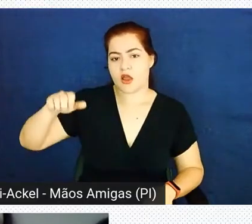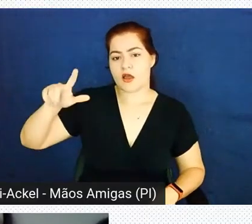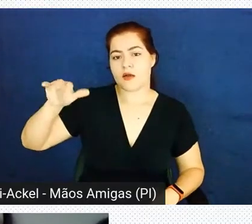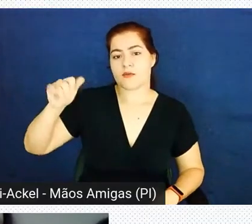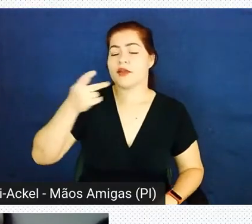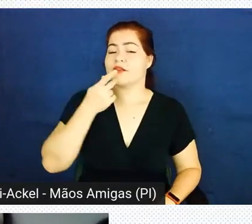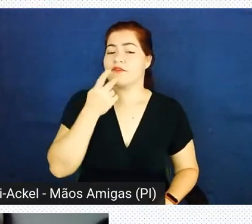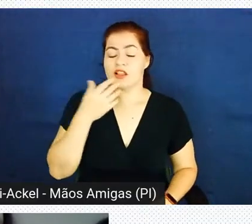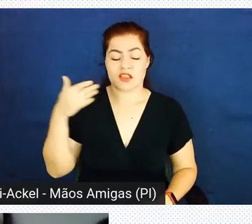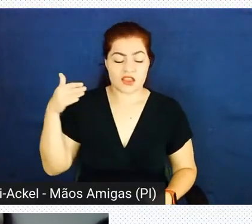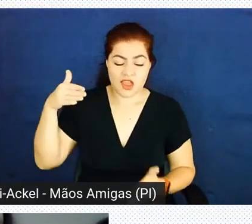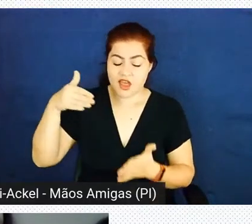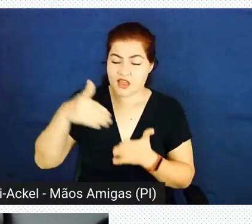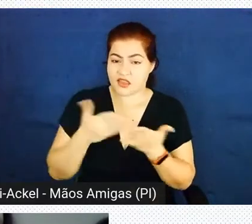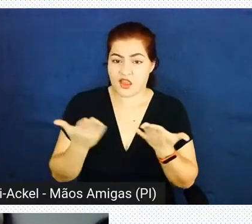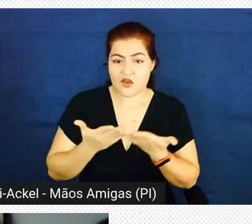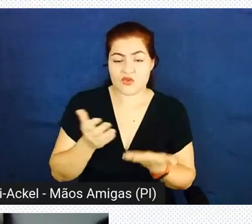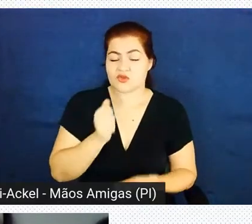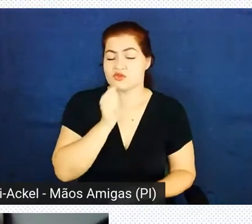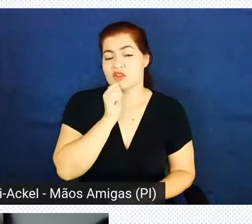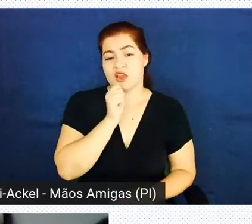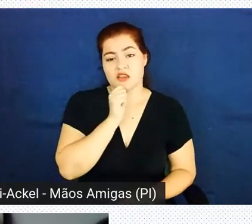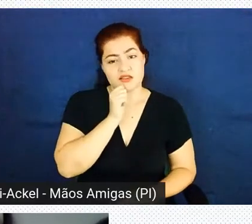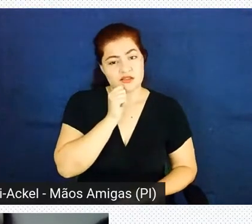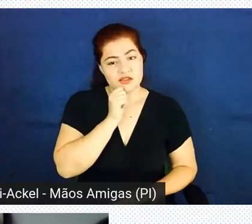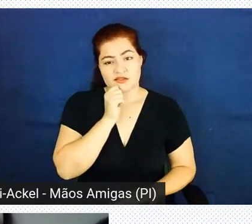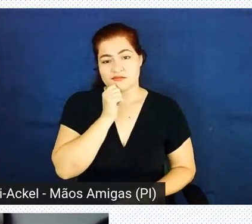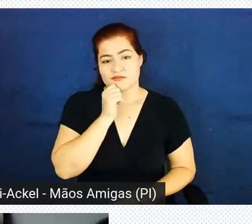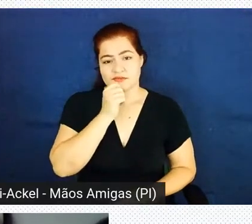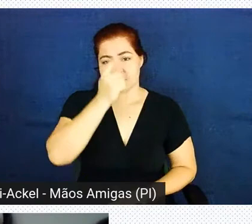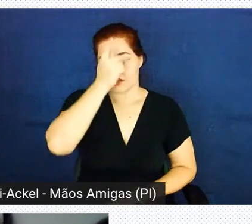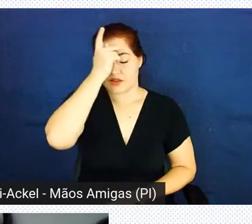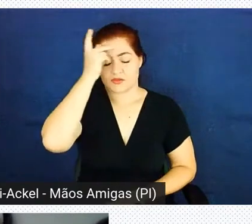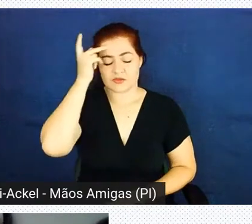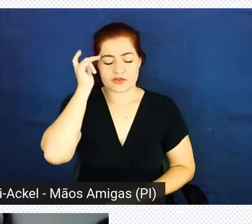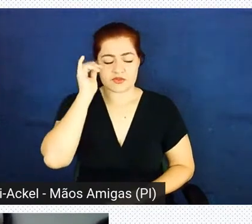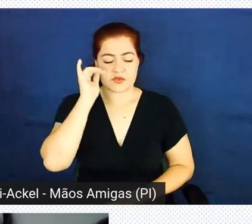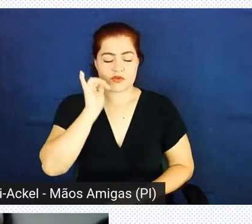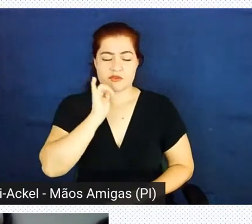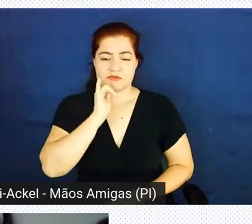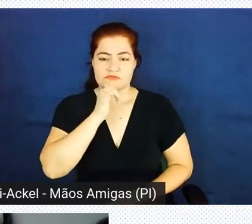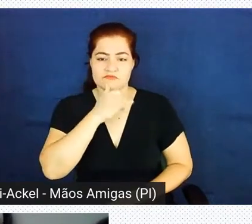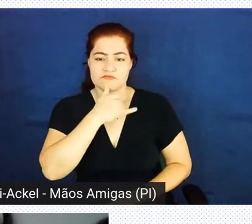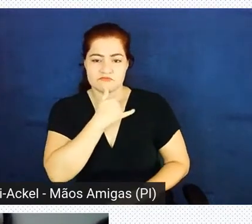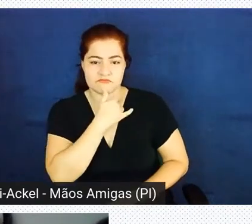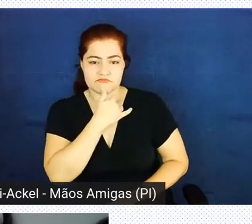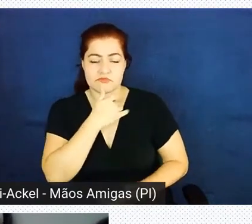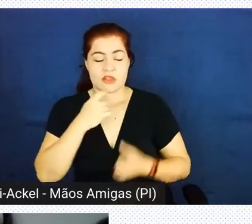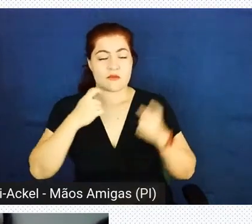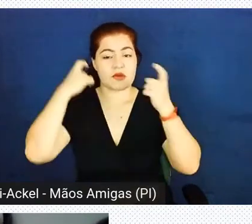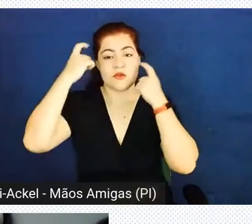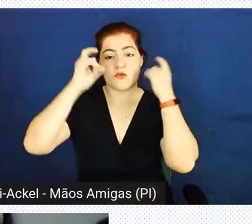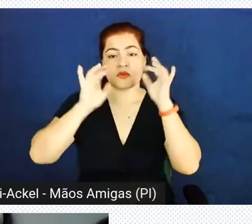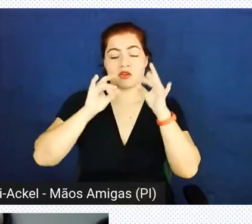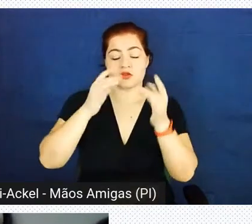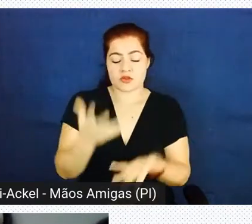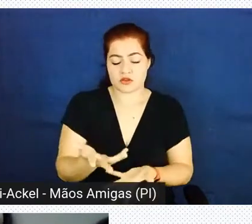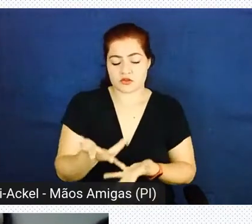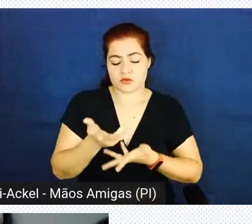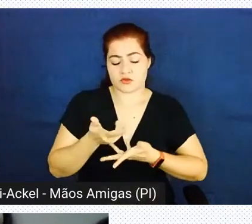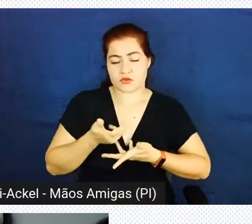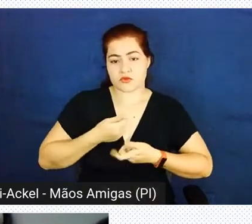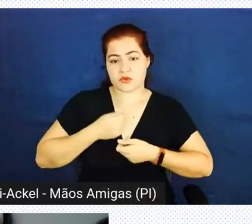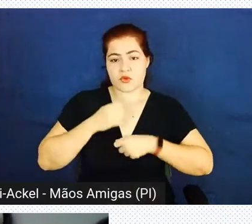ou menos assim. Os infelizes andam mais preocupados em ser recebidos e